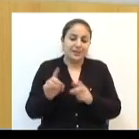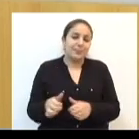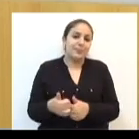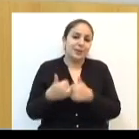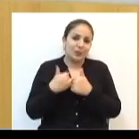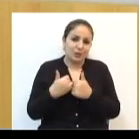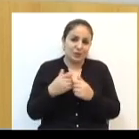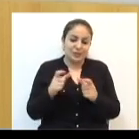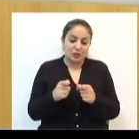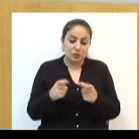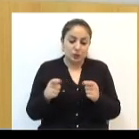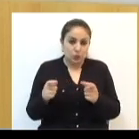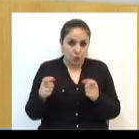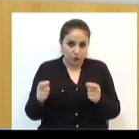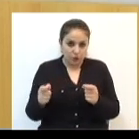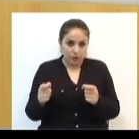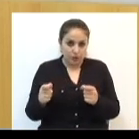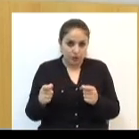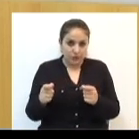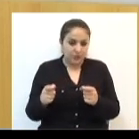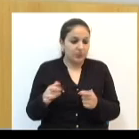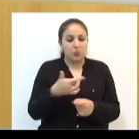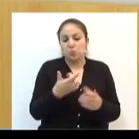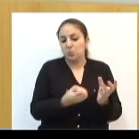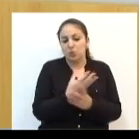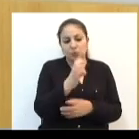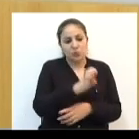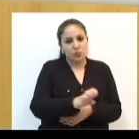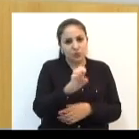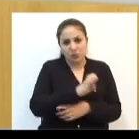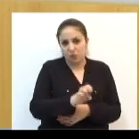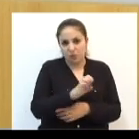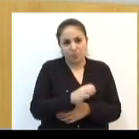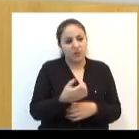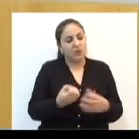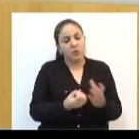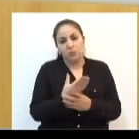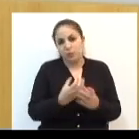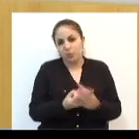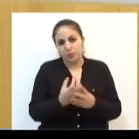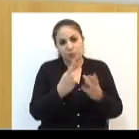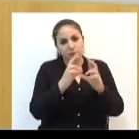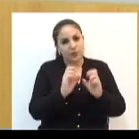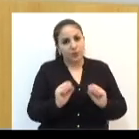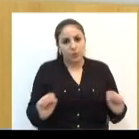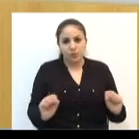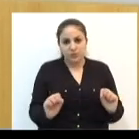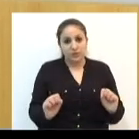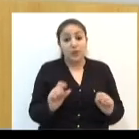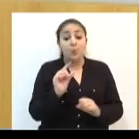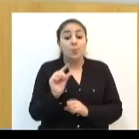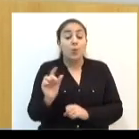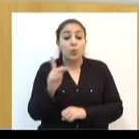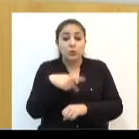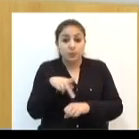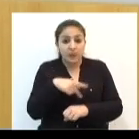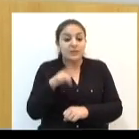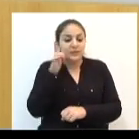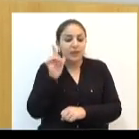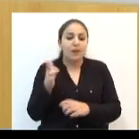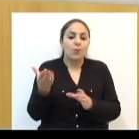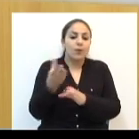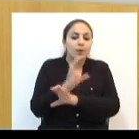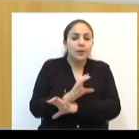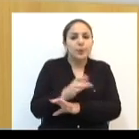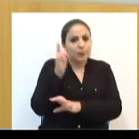porque soja não se planta na Europa, porque não dá para plantar, não planta na Rússia, são poucos países que têm um clima que permita produzir